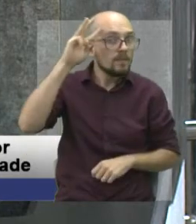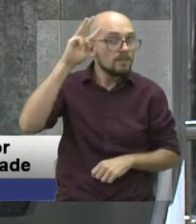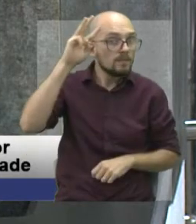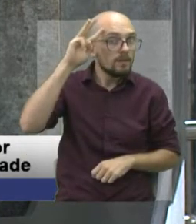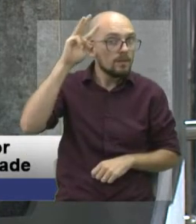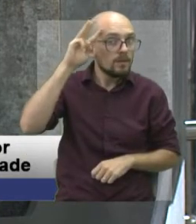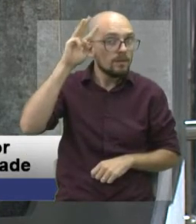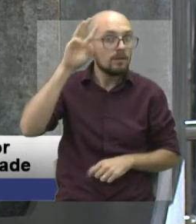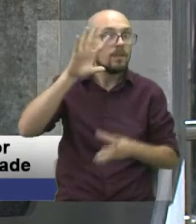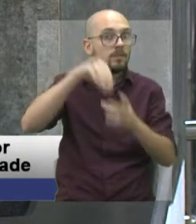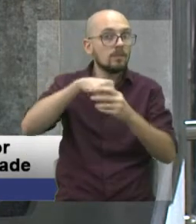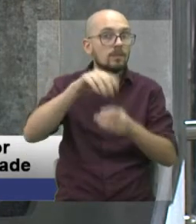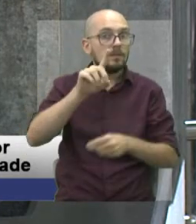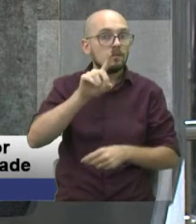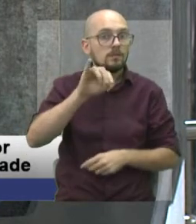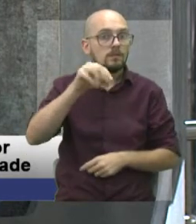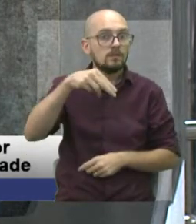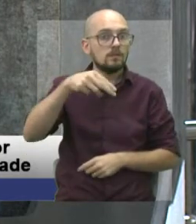da Enencorp.